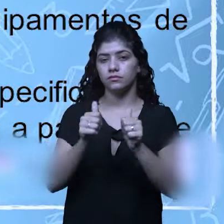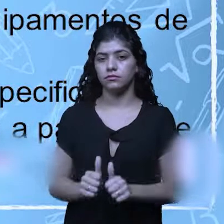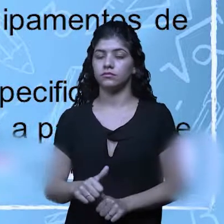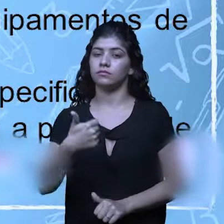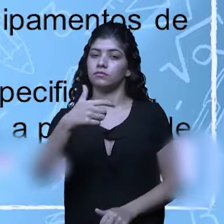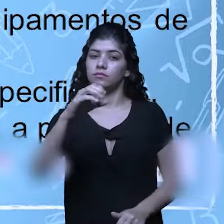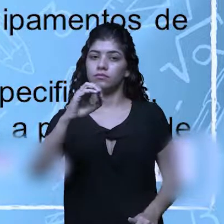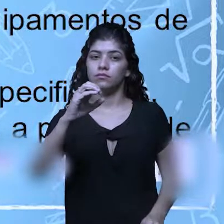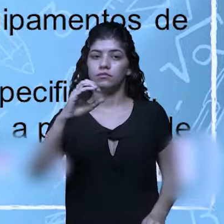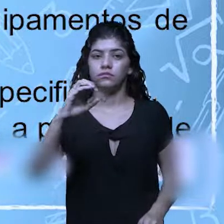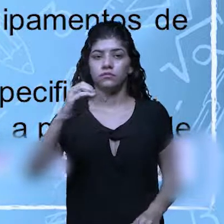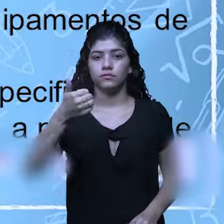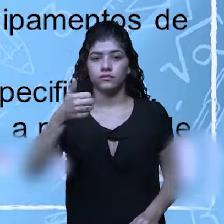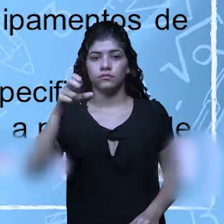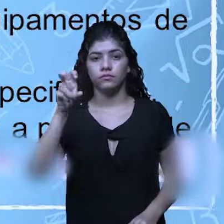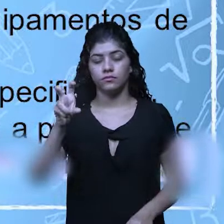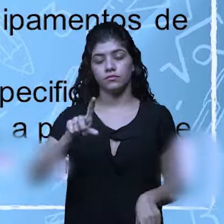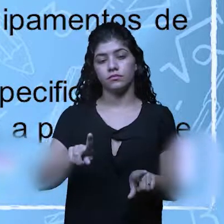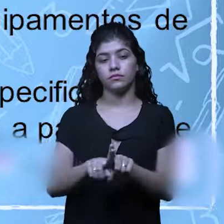de 2015, no item